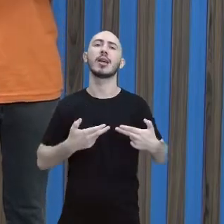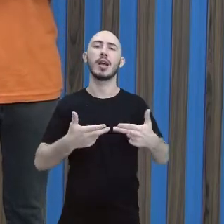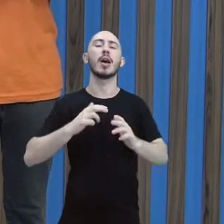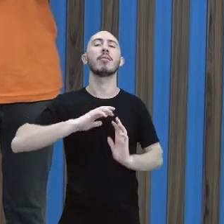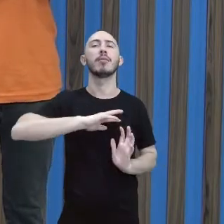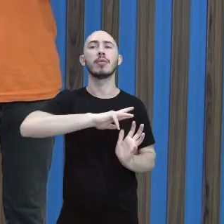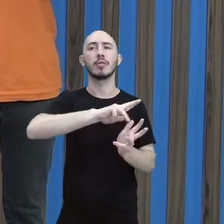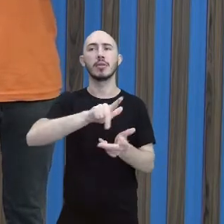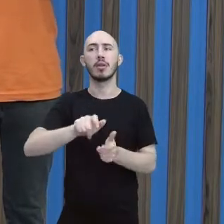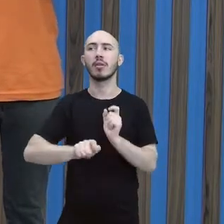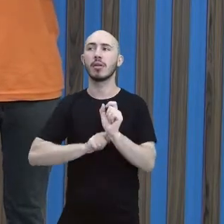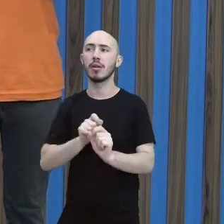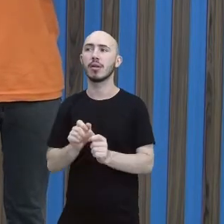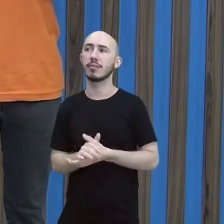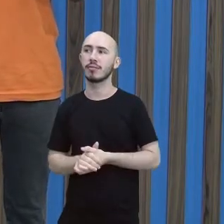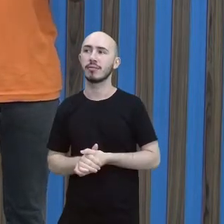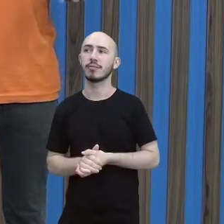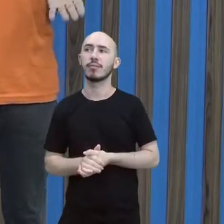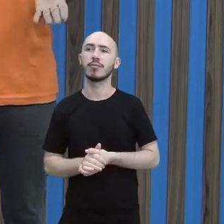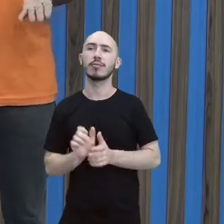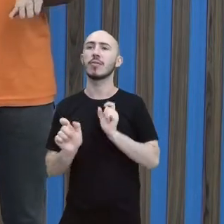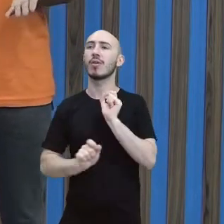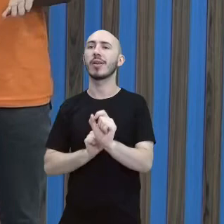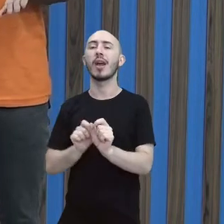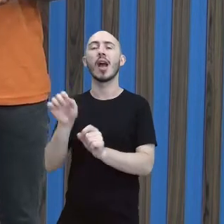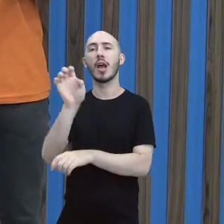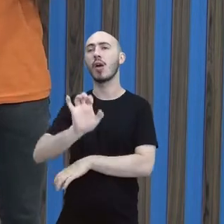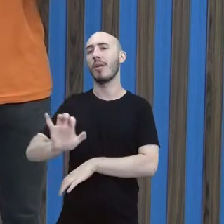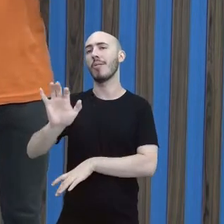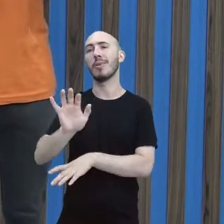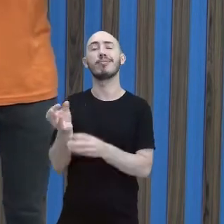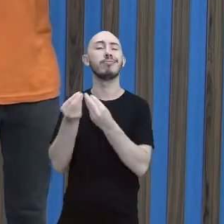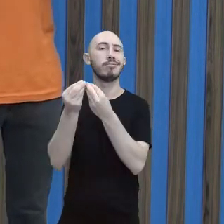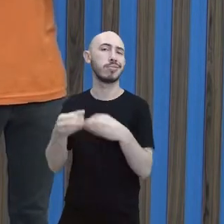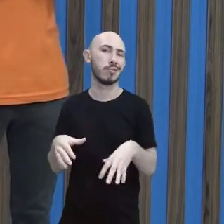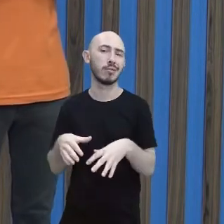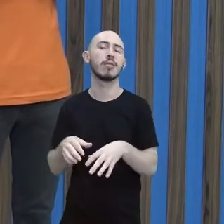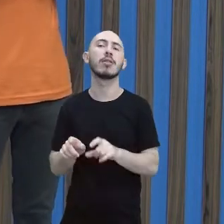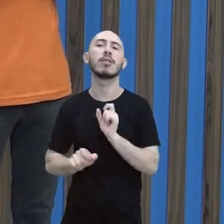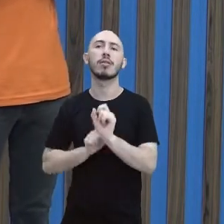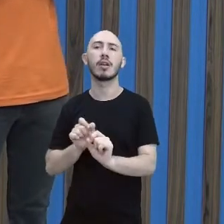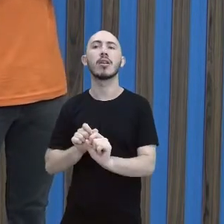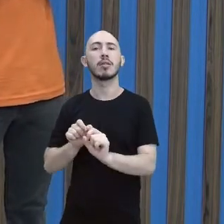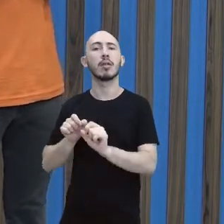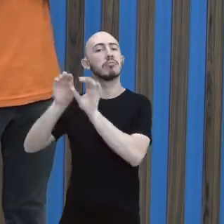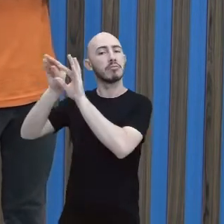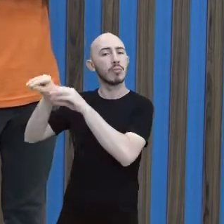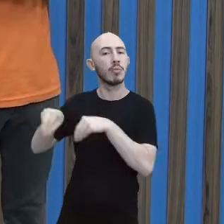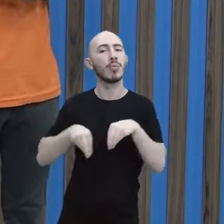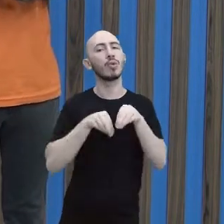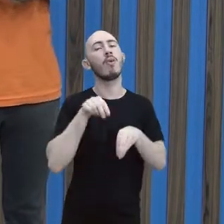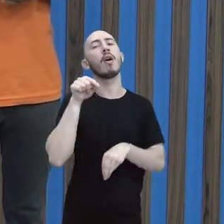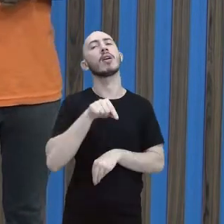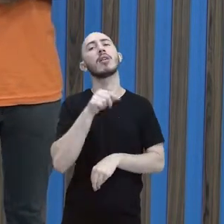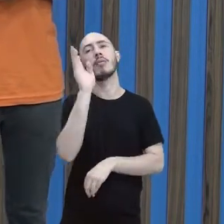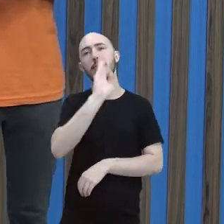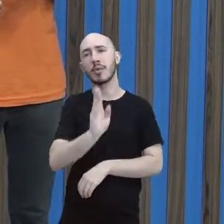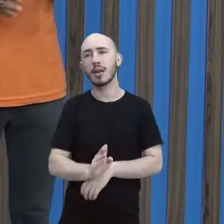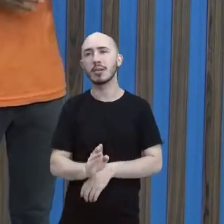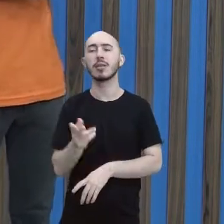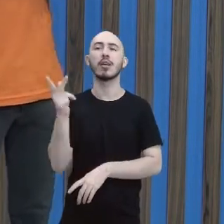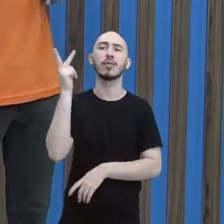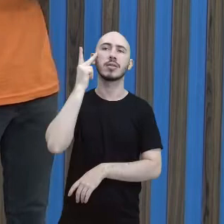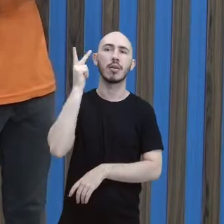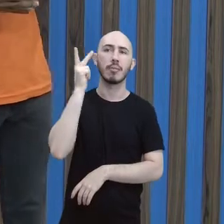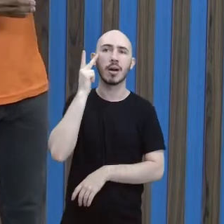que acabou com a Europa toda. Então muitos saíram aqui para o Brasil, vieram aqui para a questão de São